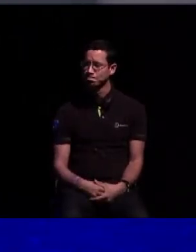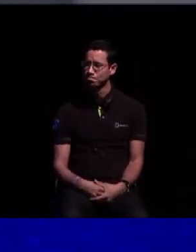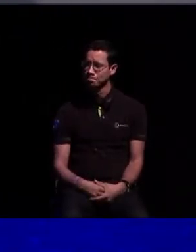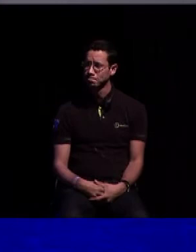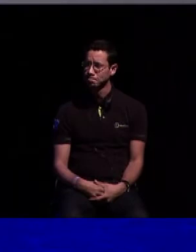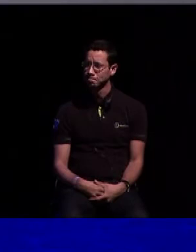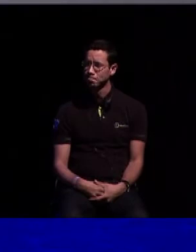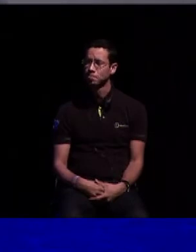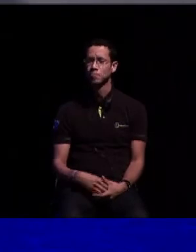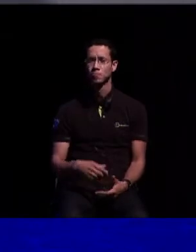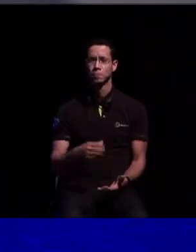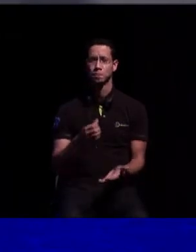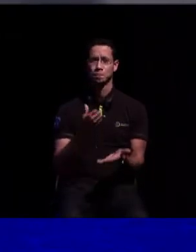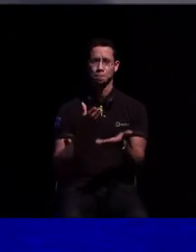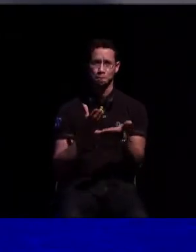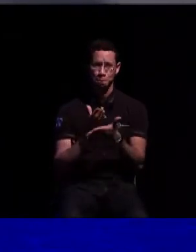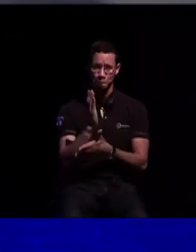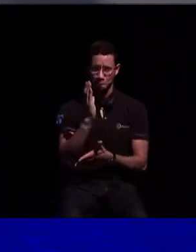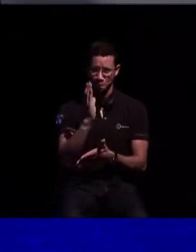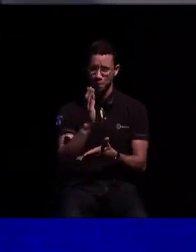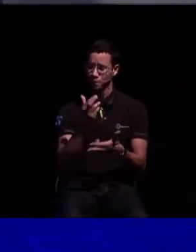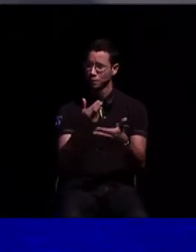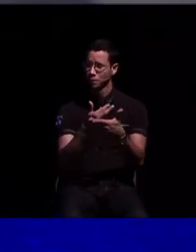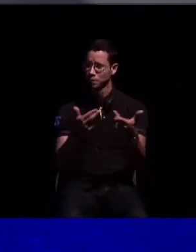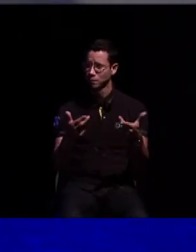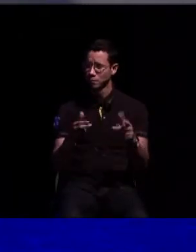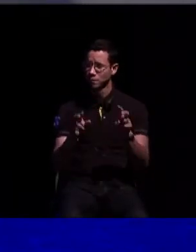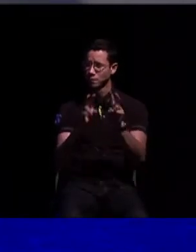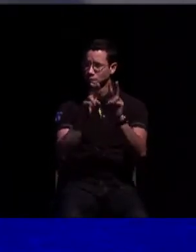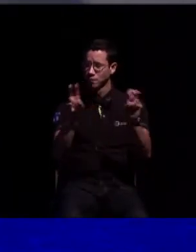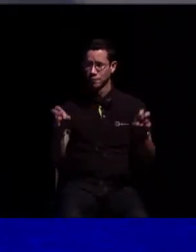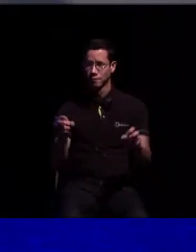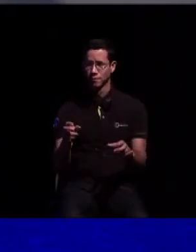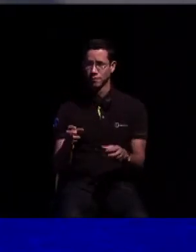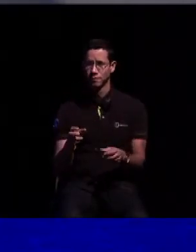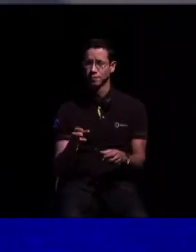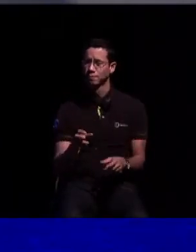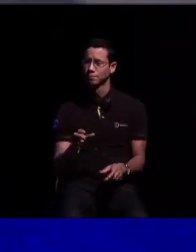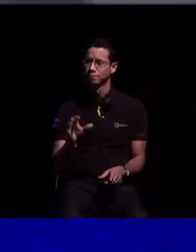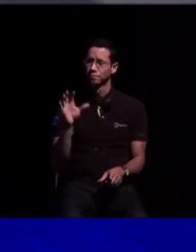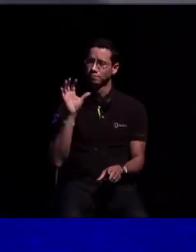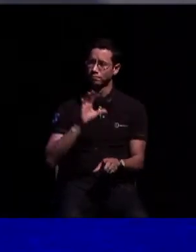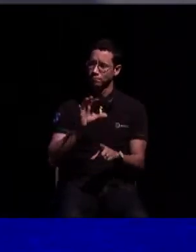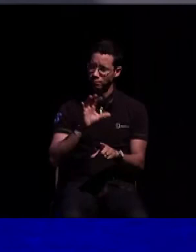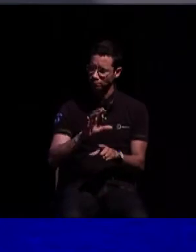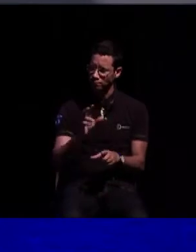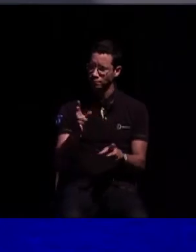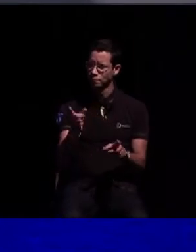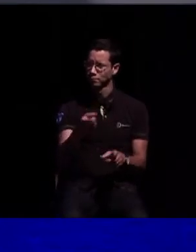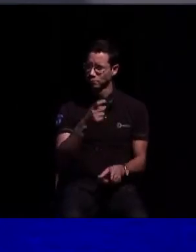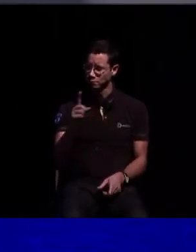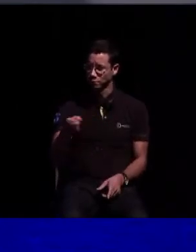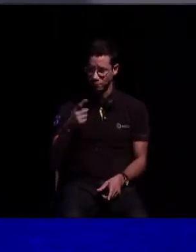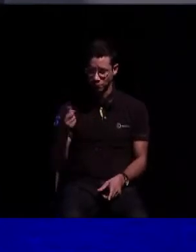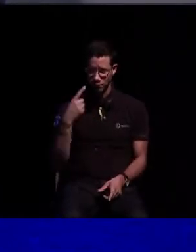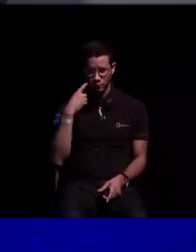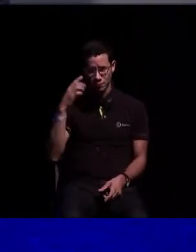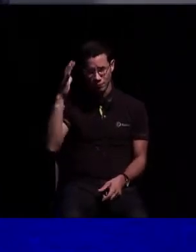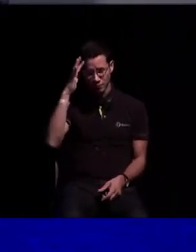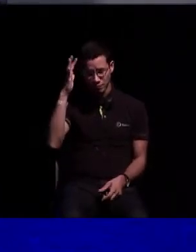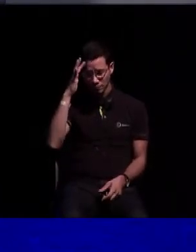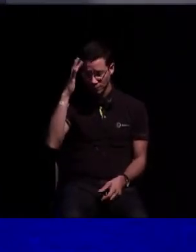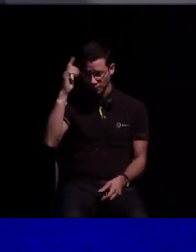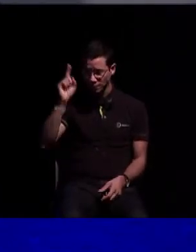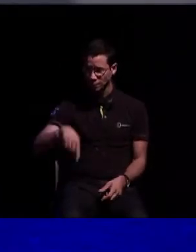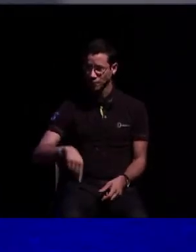Você legitima, né, esse tipo de exploração, extração, etc., a partir dessas ideias que